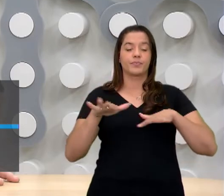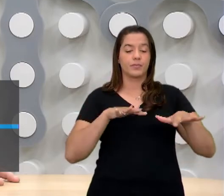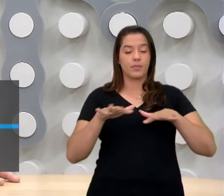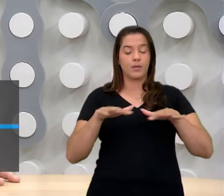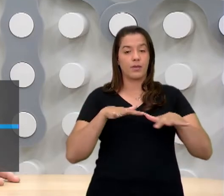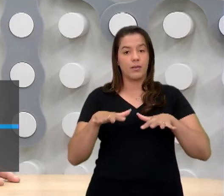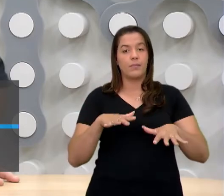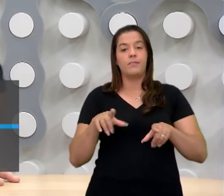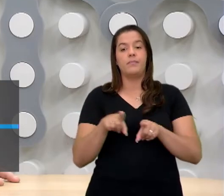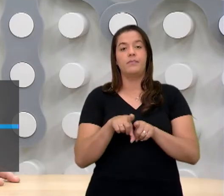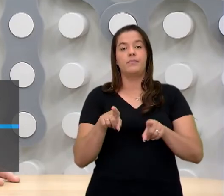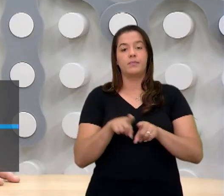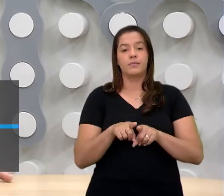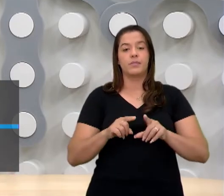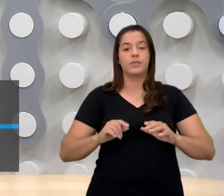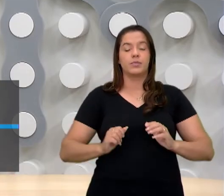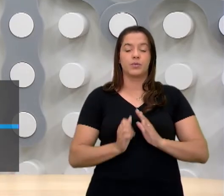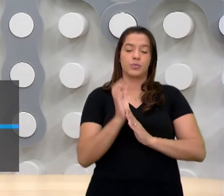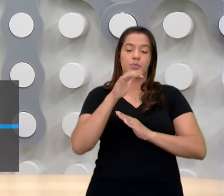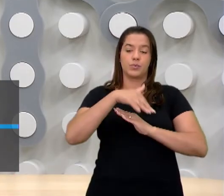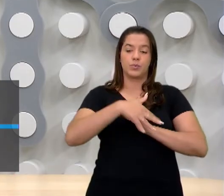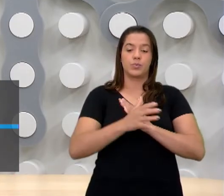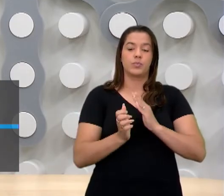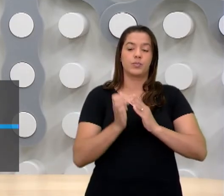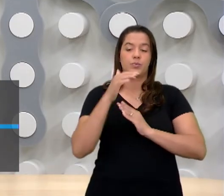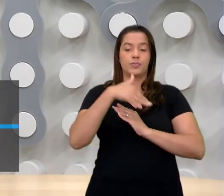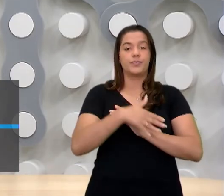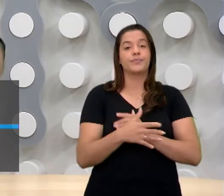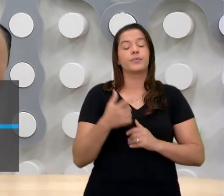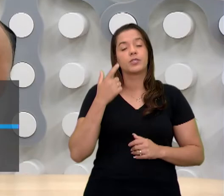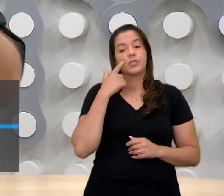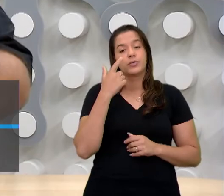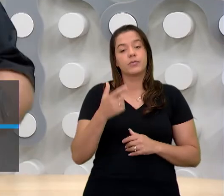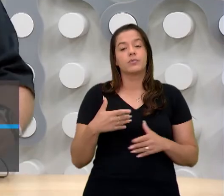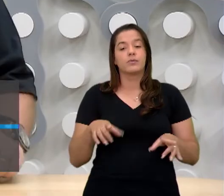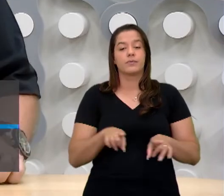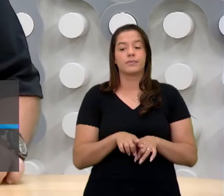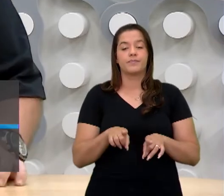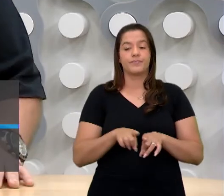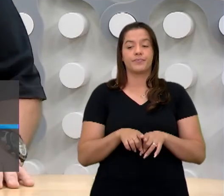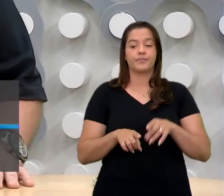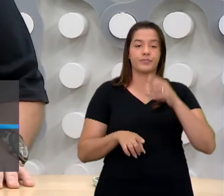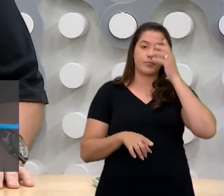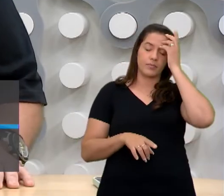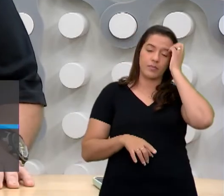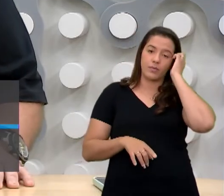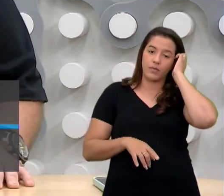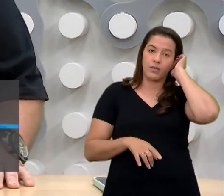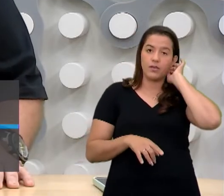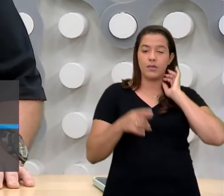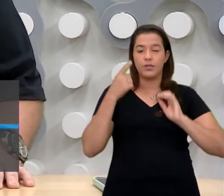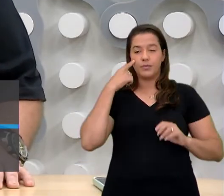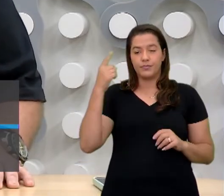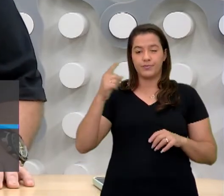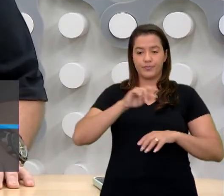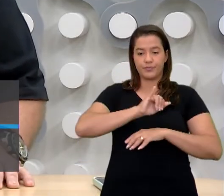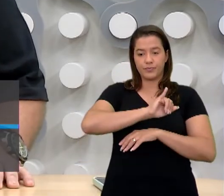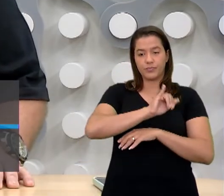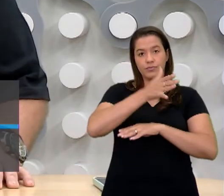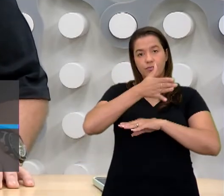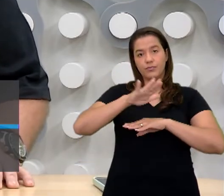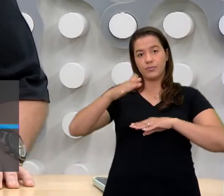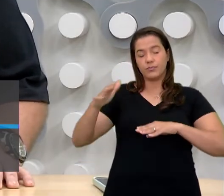tremores e de vulcanismo. Então, vira e mexe, a gente viu aí recentemente, né, acontecer aí nas Ilhas Canárias também